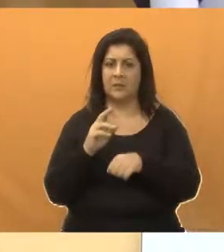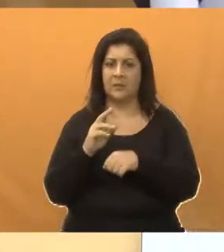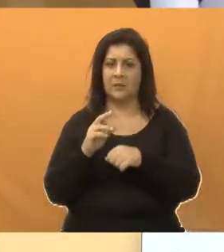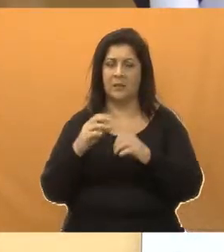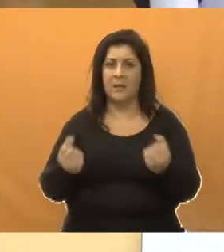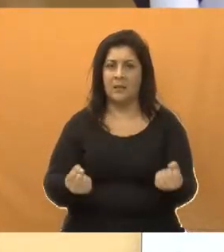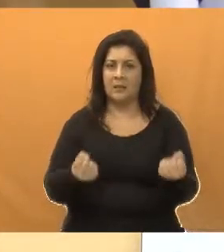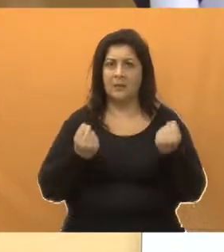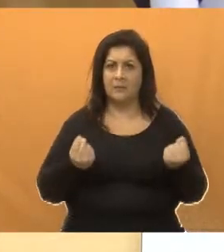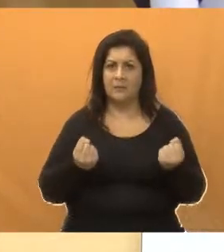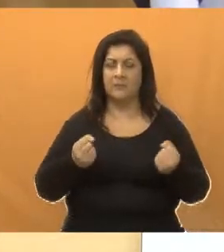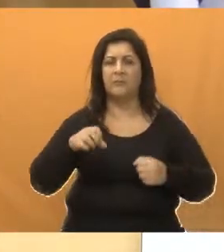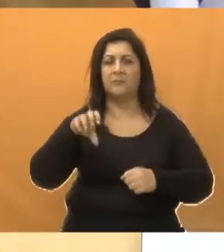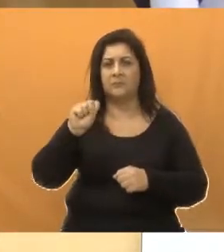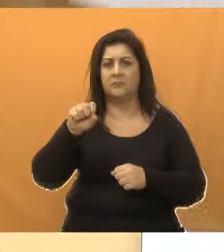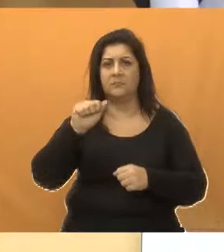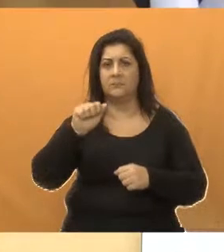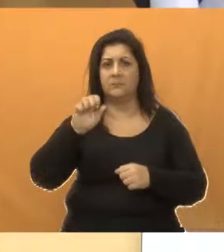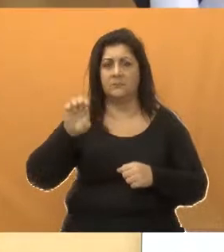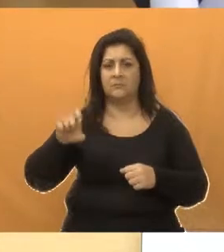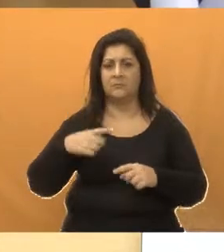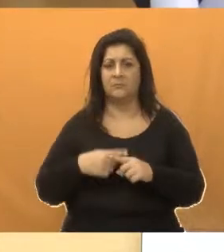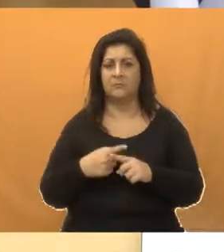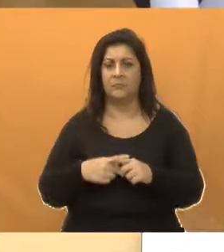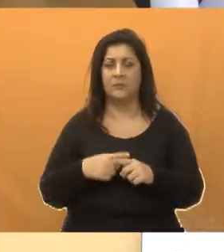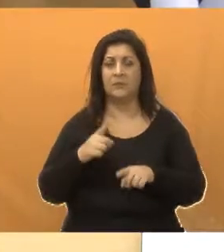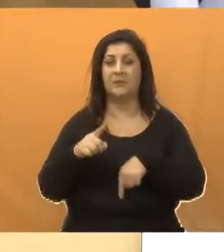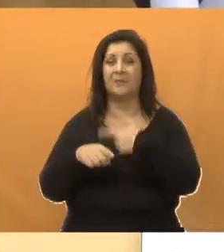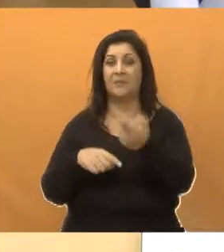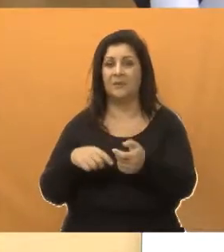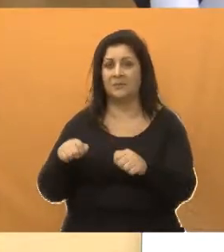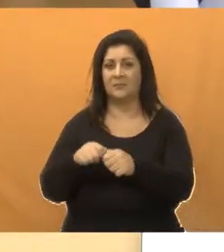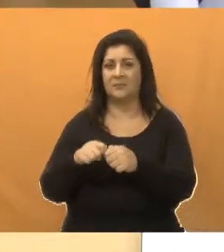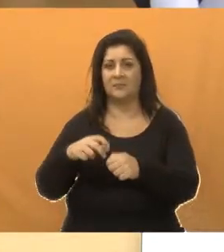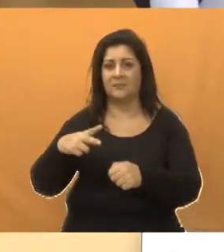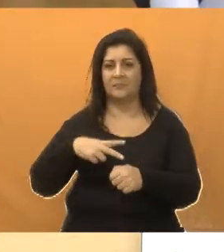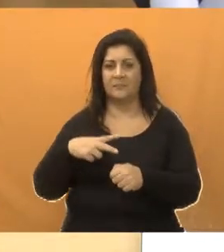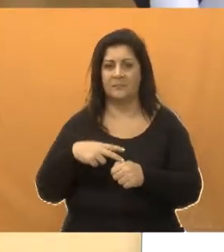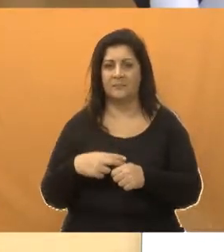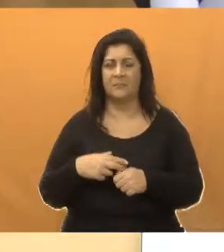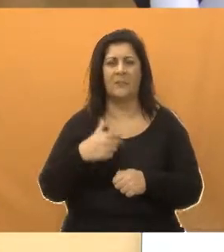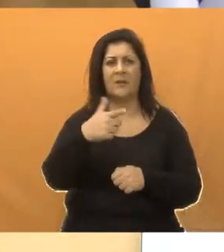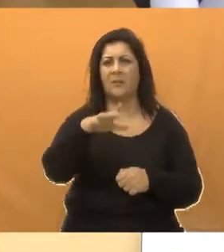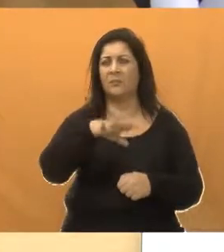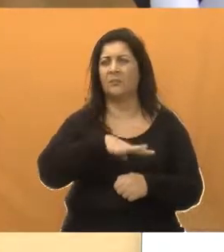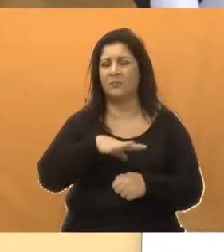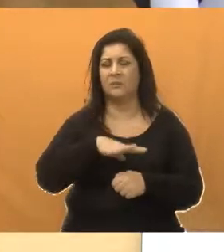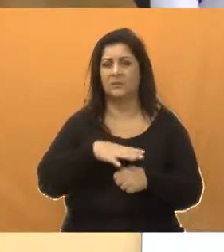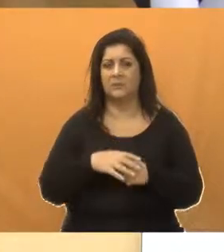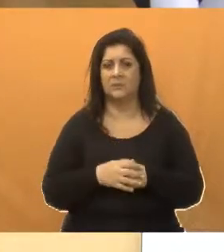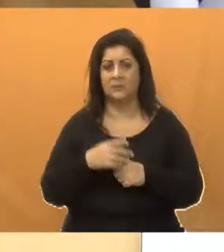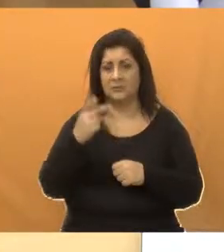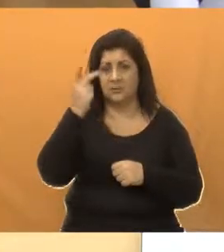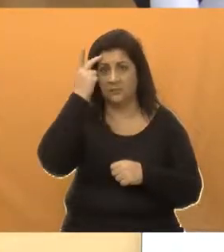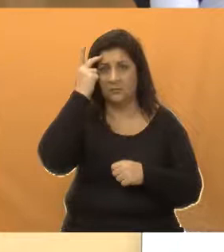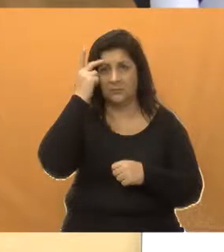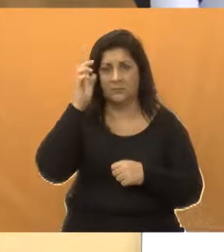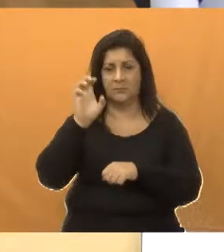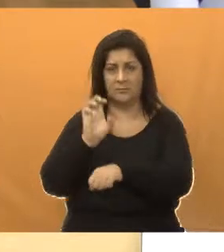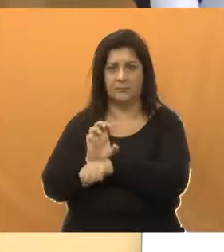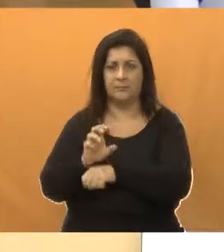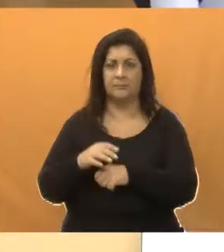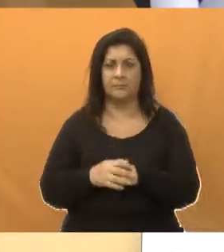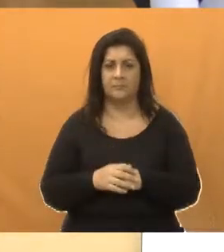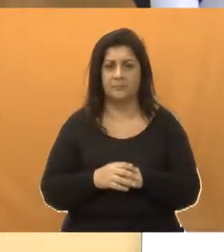Derbal, porque depois que se privatiza, como se fez aqui em várias cidades do estado de São Paulo, a tarifa,